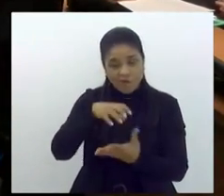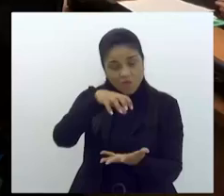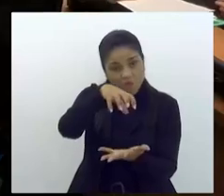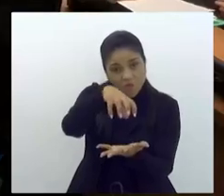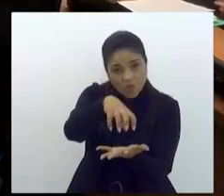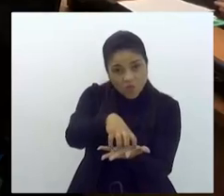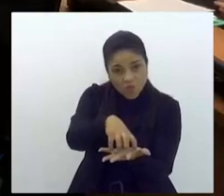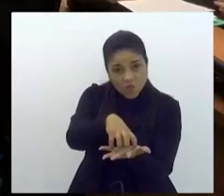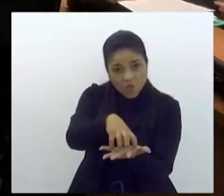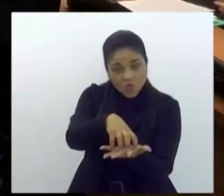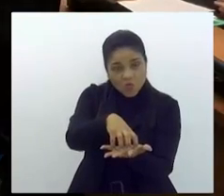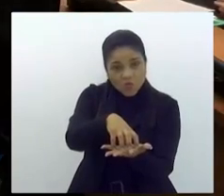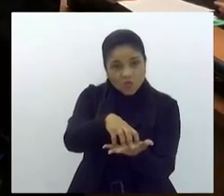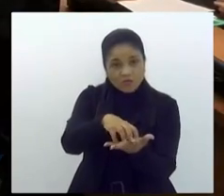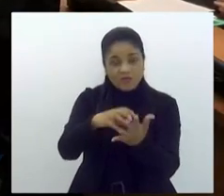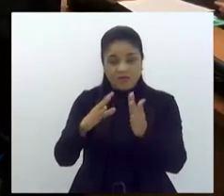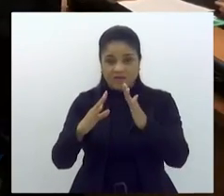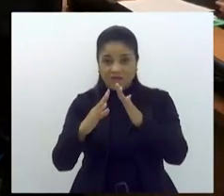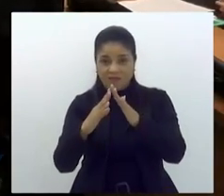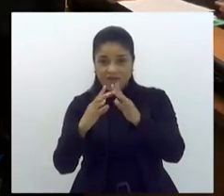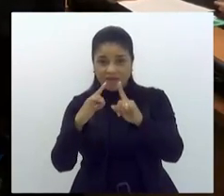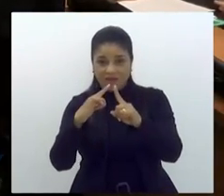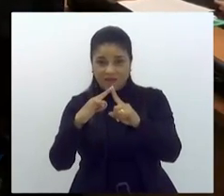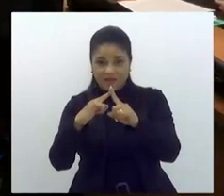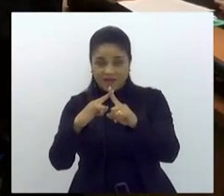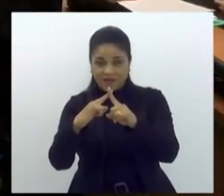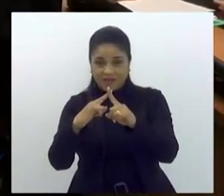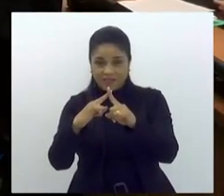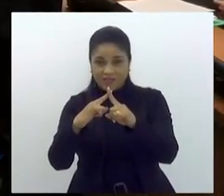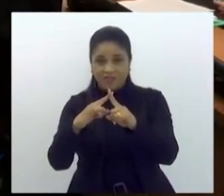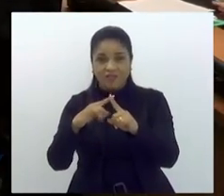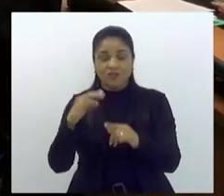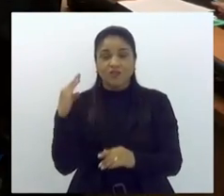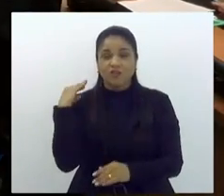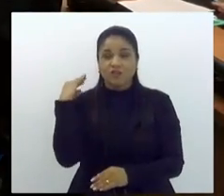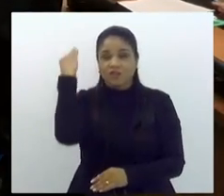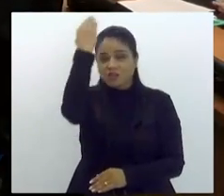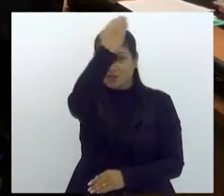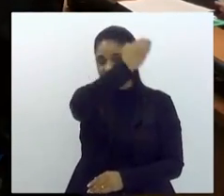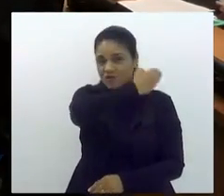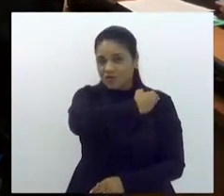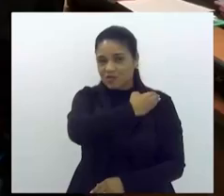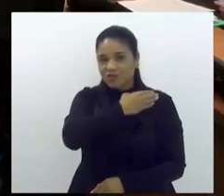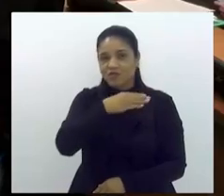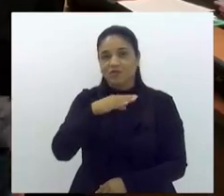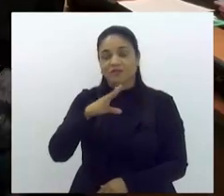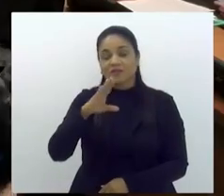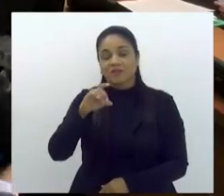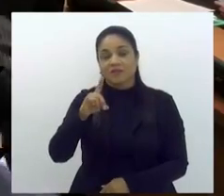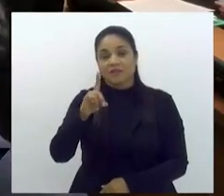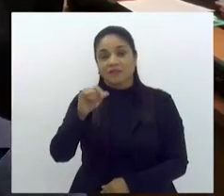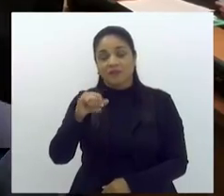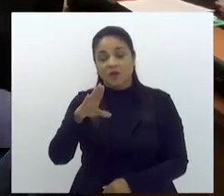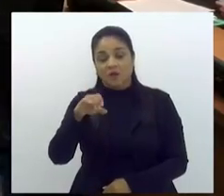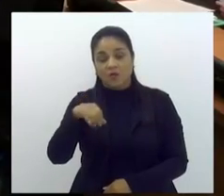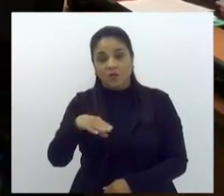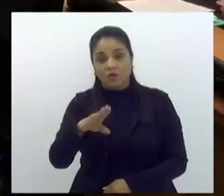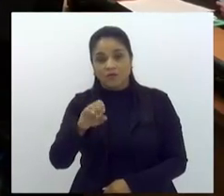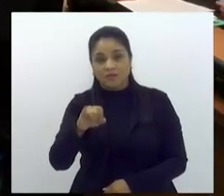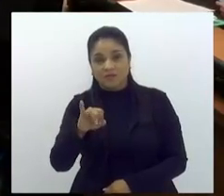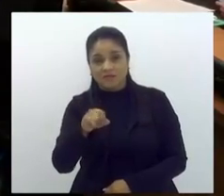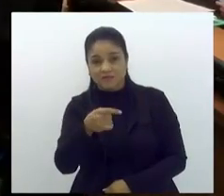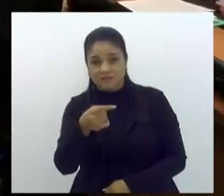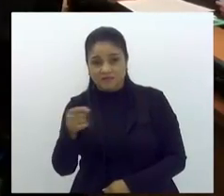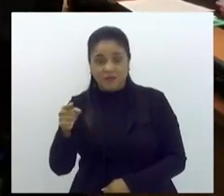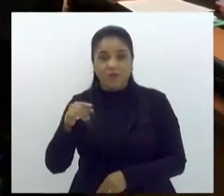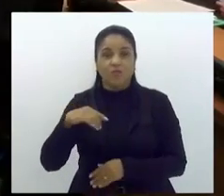da Matriz de Nossa Senhora da Conceição e São Sebastião do Engenho